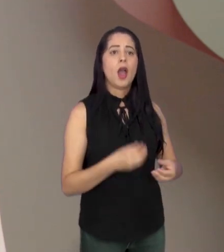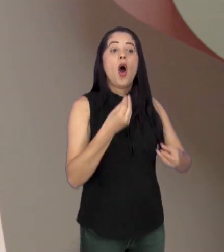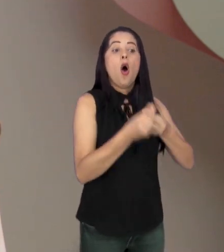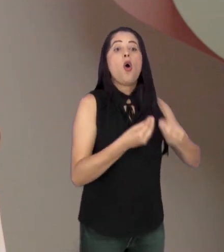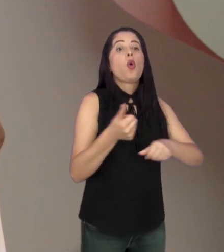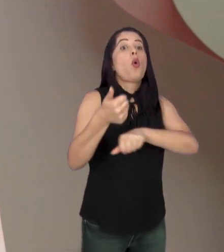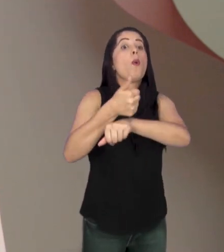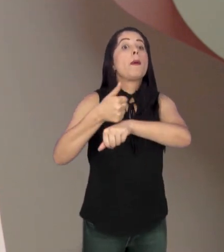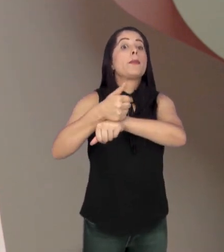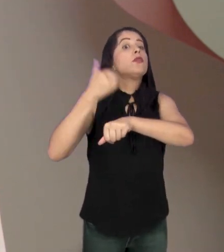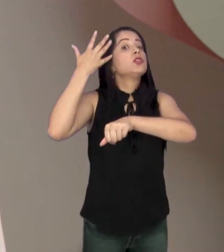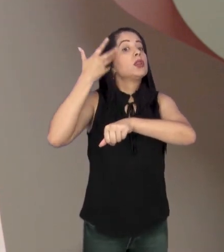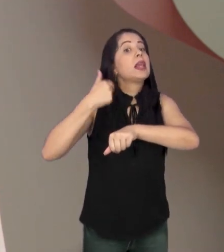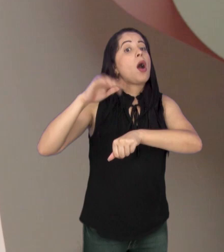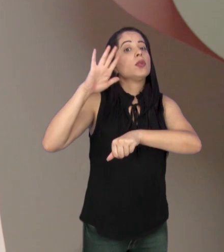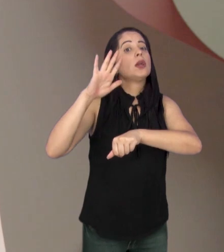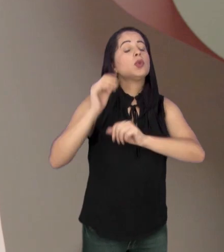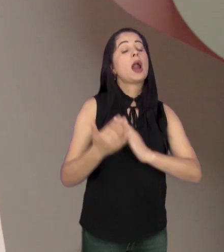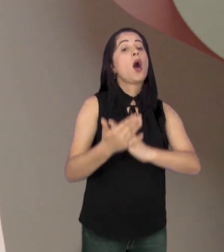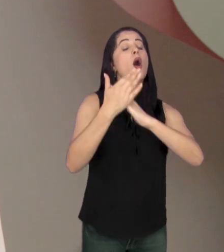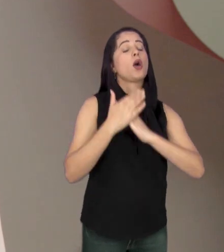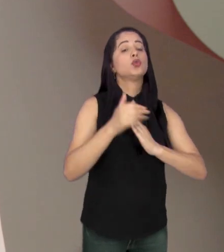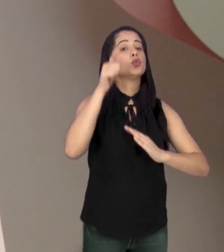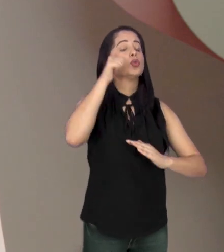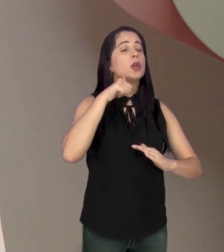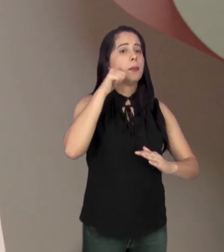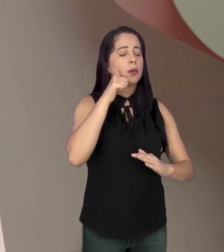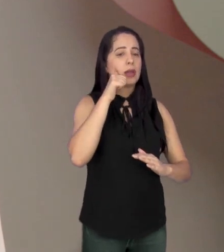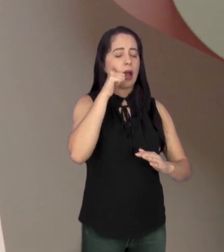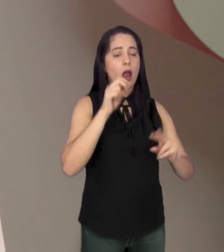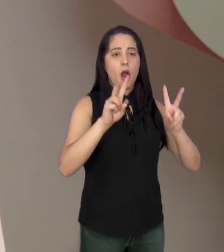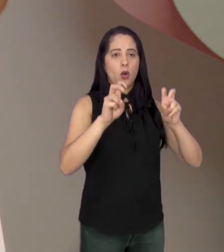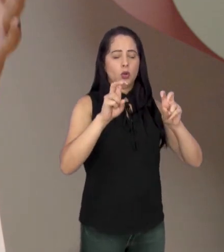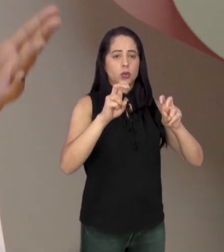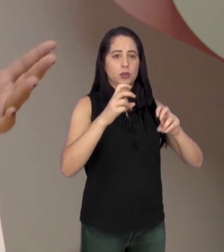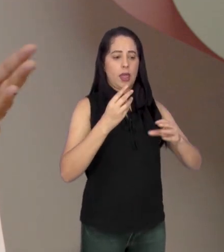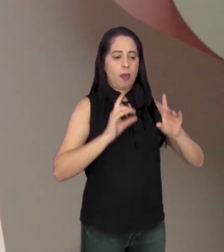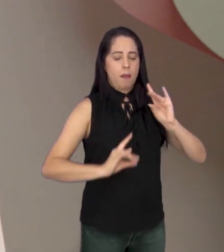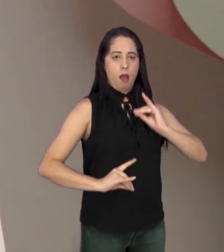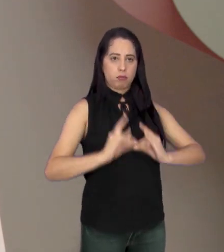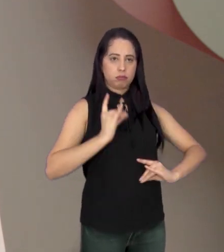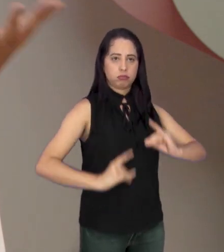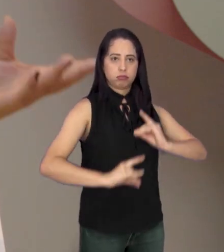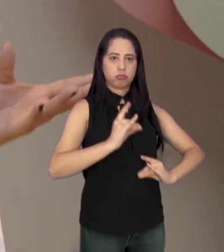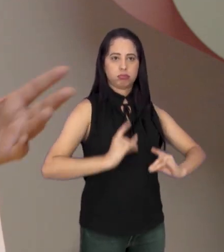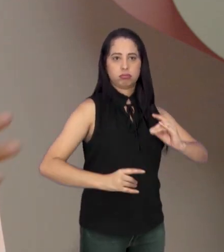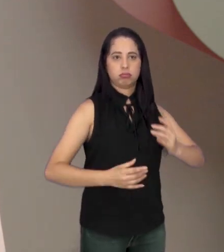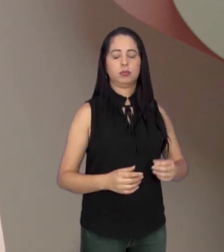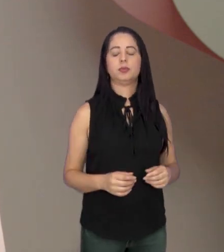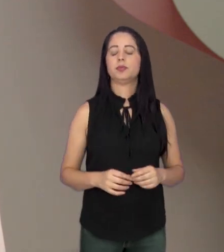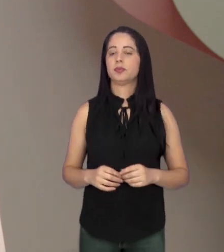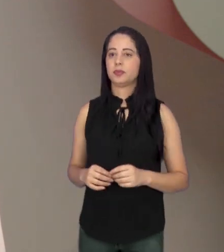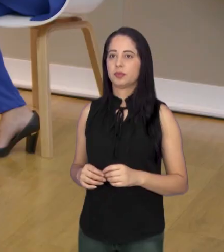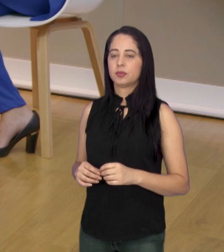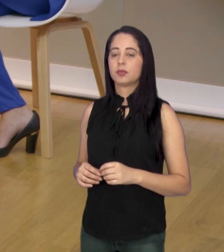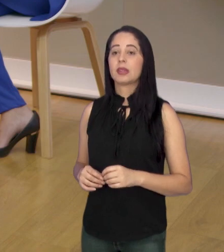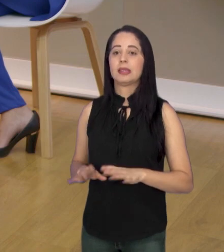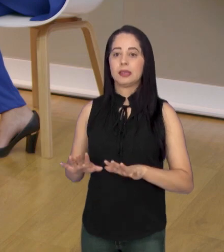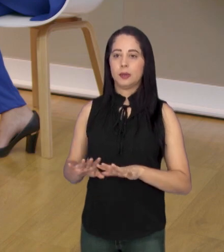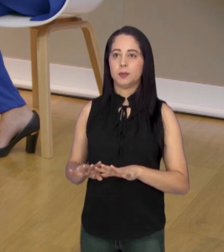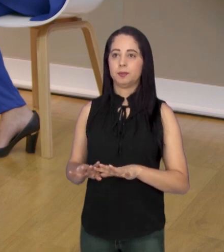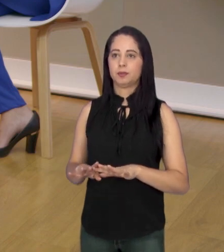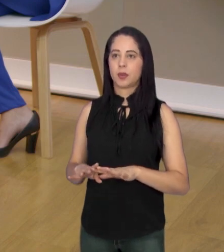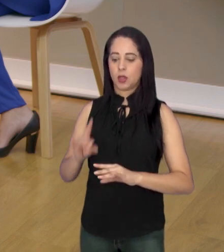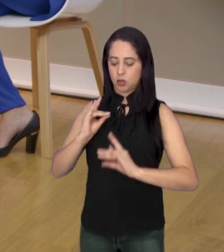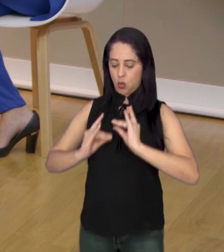que o naturopata pode ajudar a mulher nessa questão, né? Nessas questões aí de desequilíbrio hormonais, enfim. Como que vocês ajudam? Então,